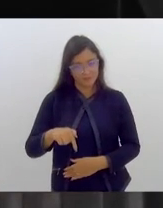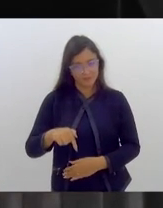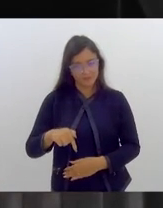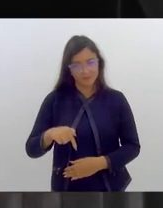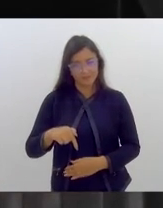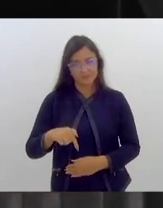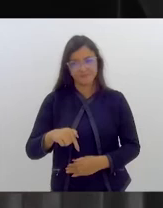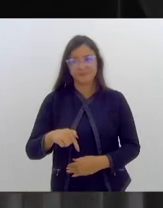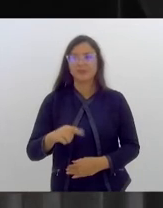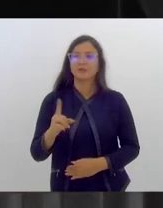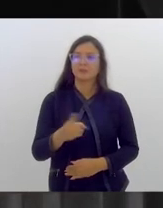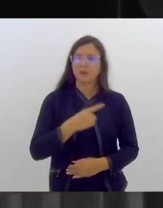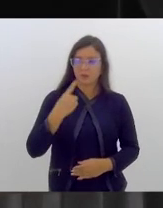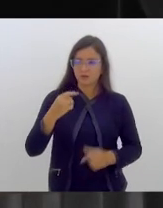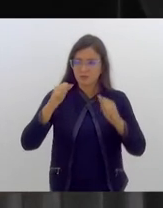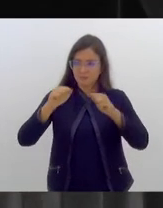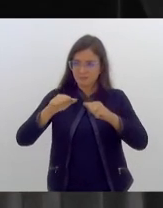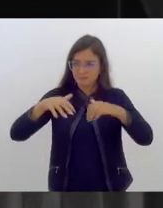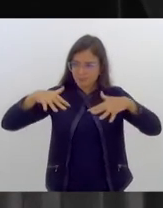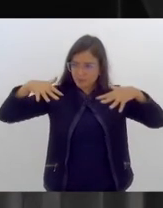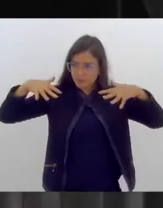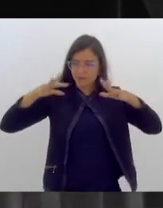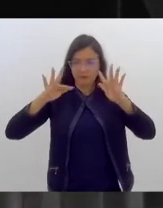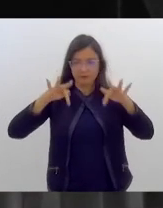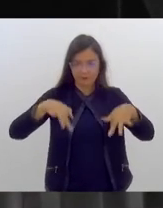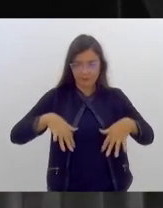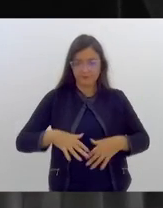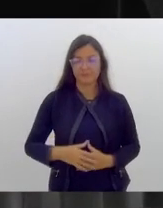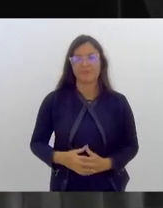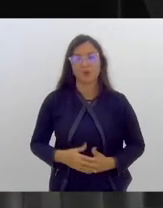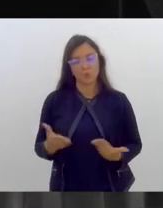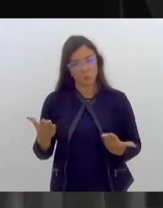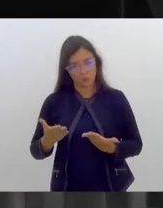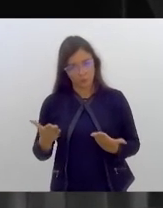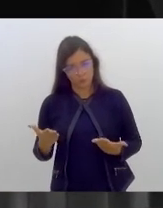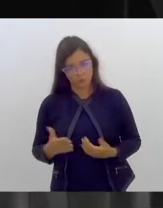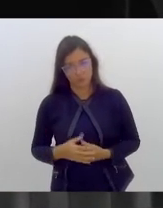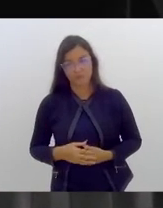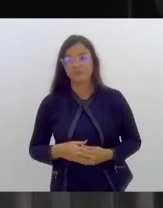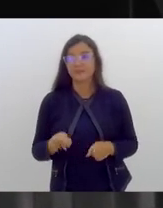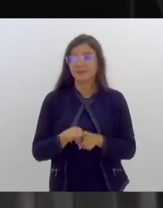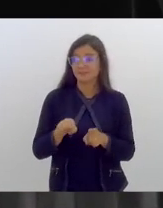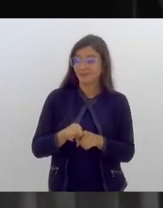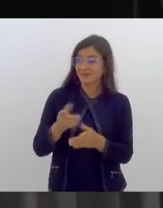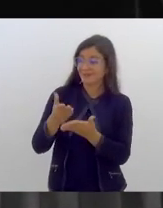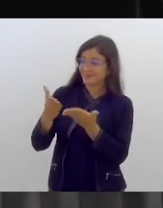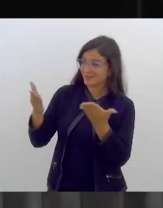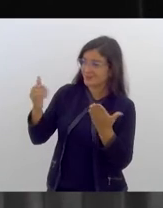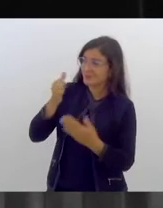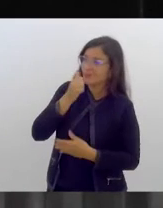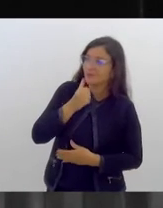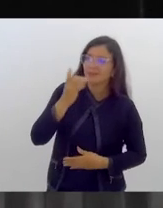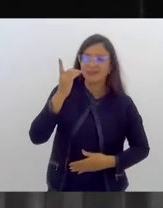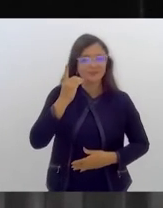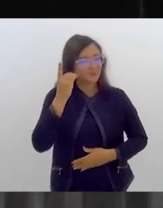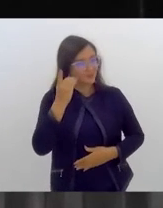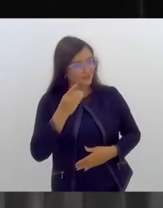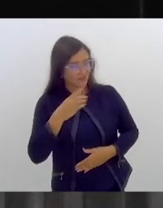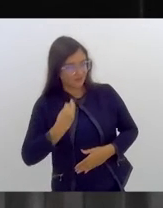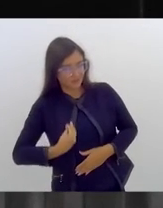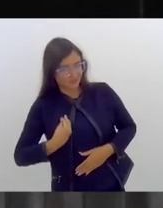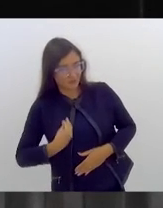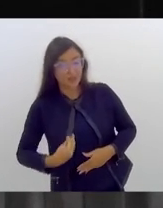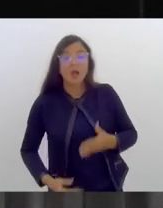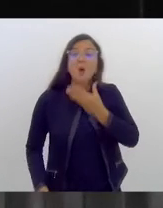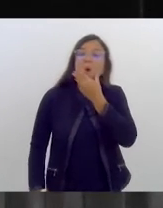do dia de hoje senhoras deputadas presentes senhores deputados